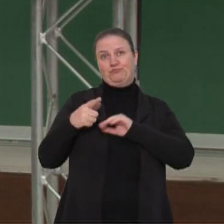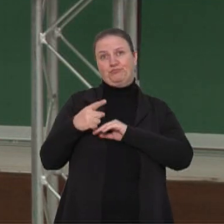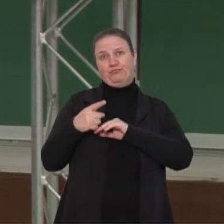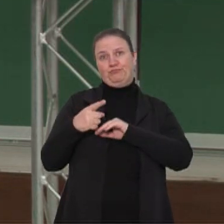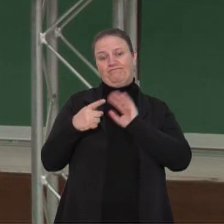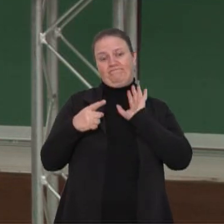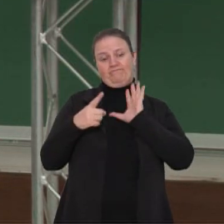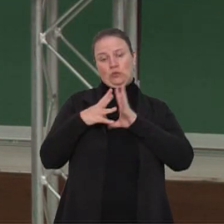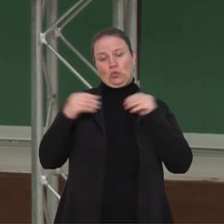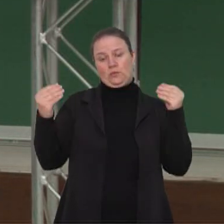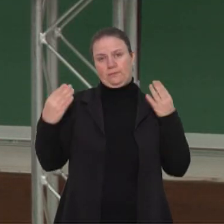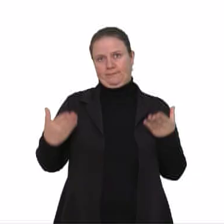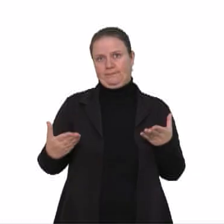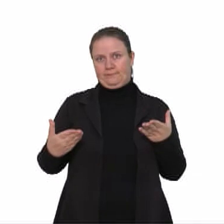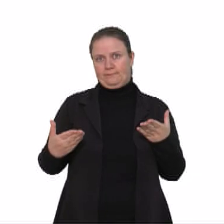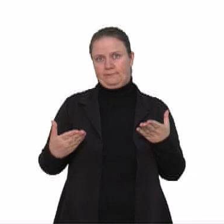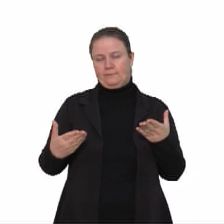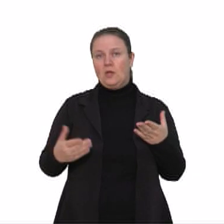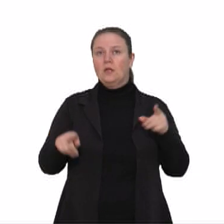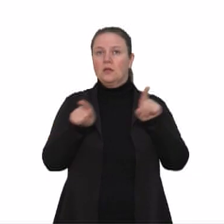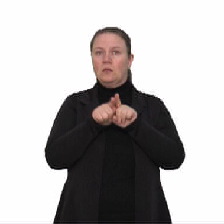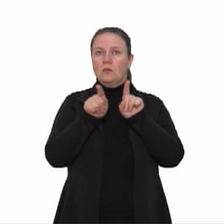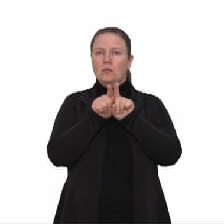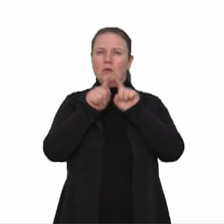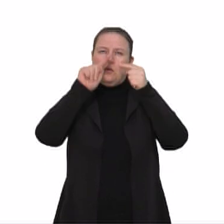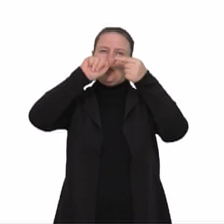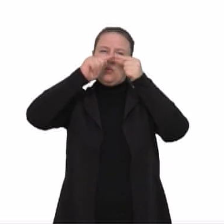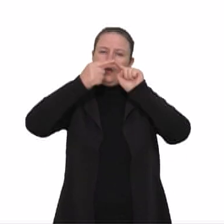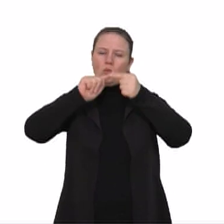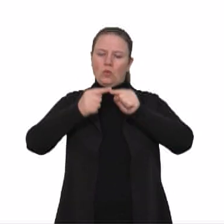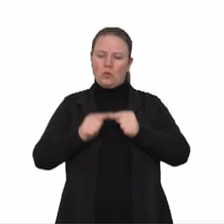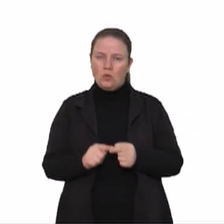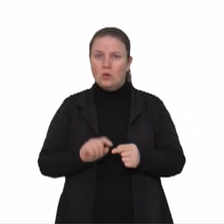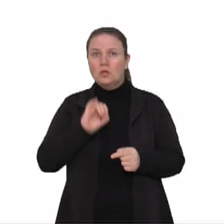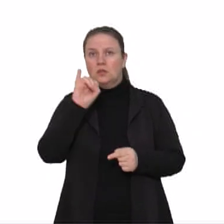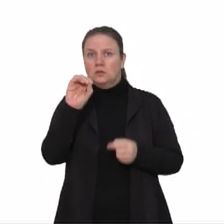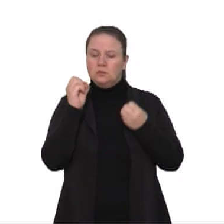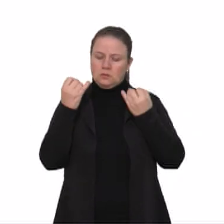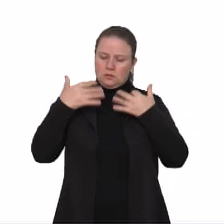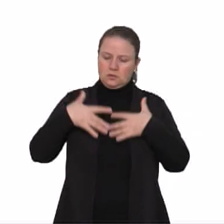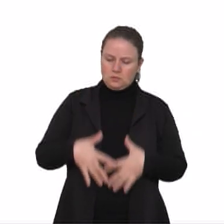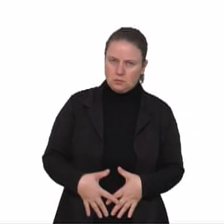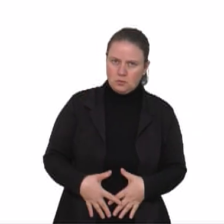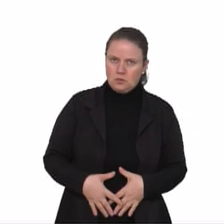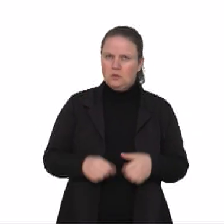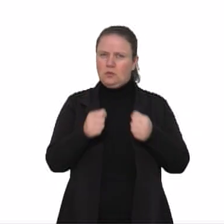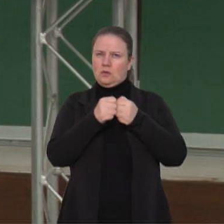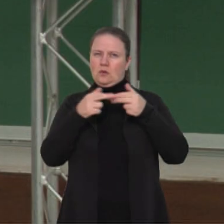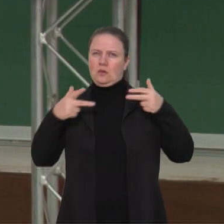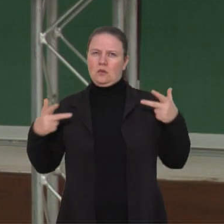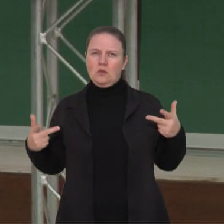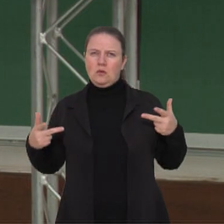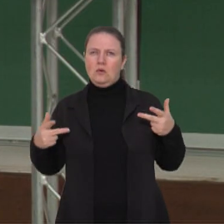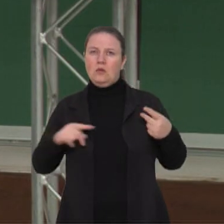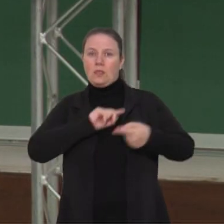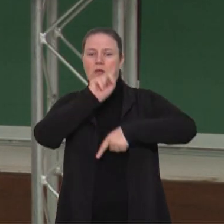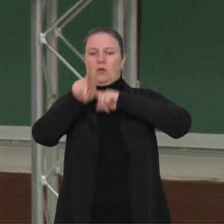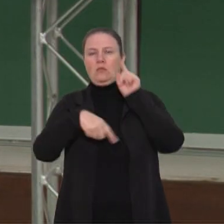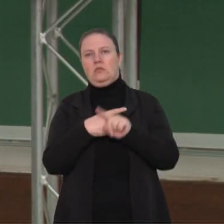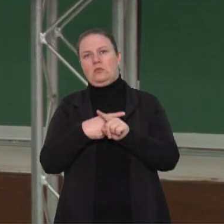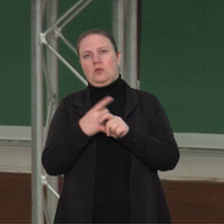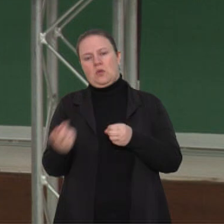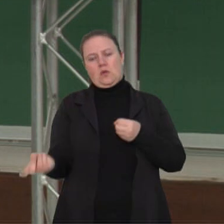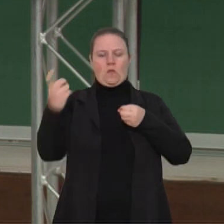coeso, se as partes estão ligadas. Se você fala uma coisa lá em cima e você